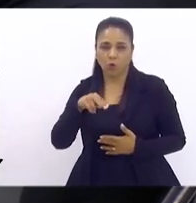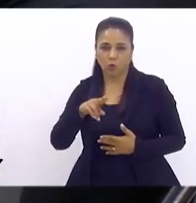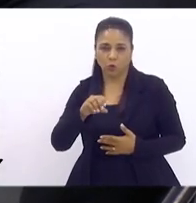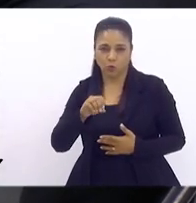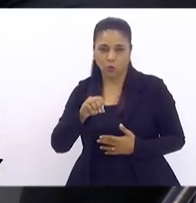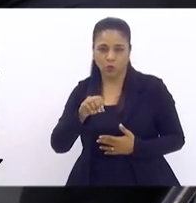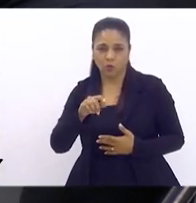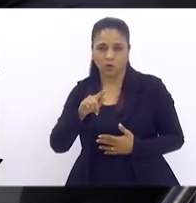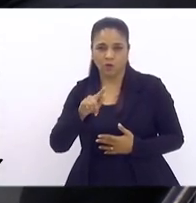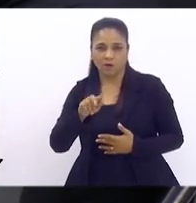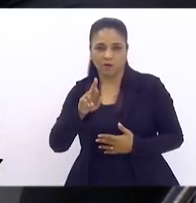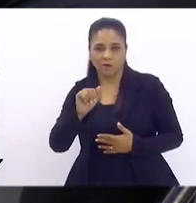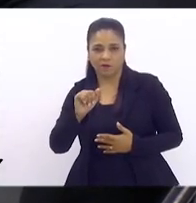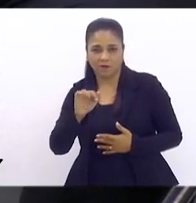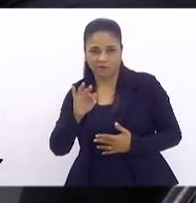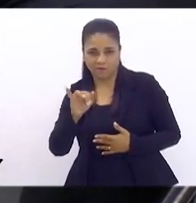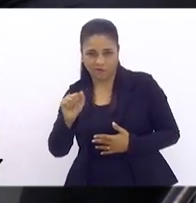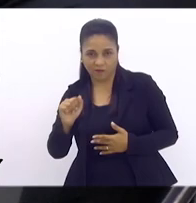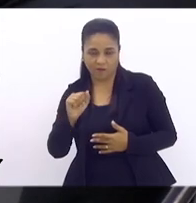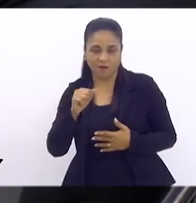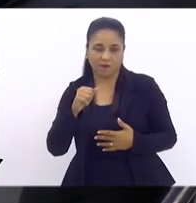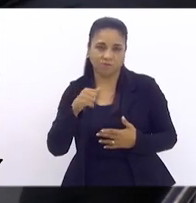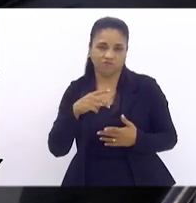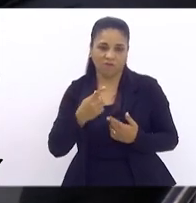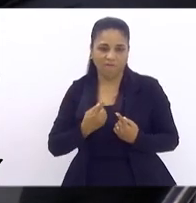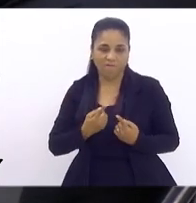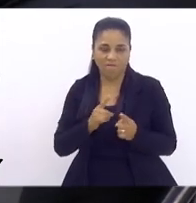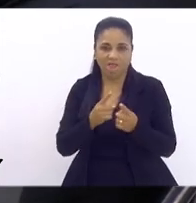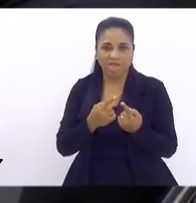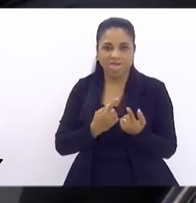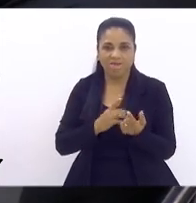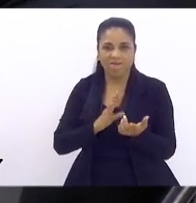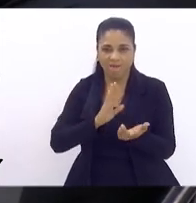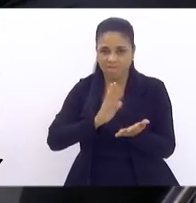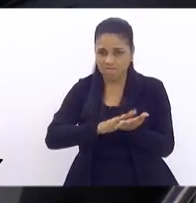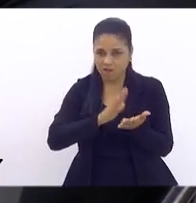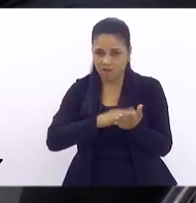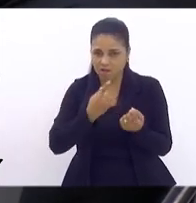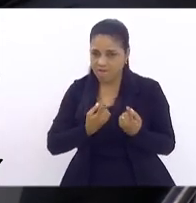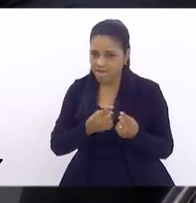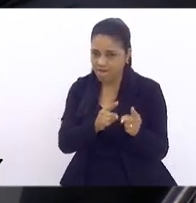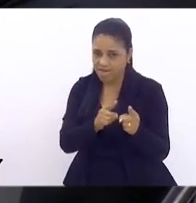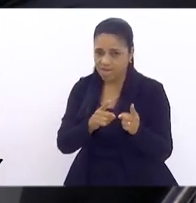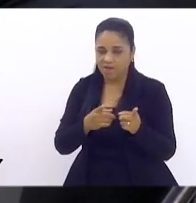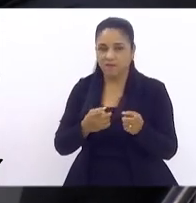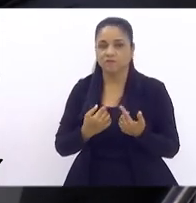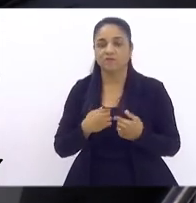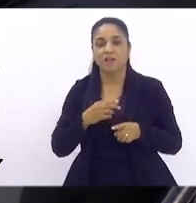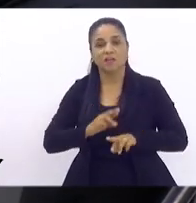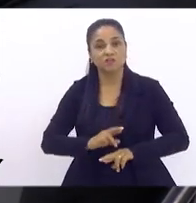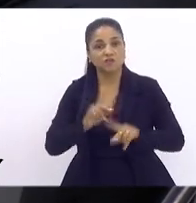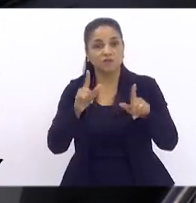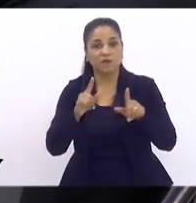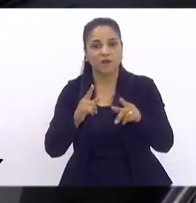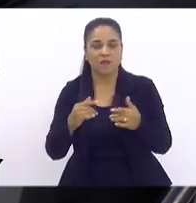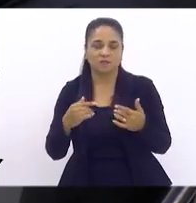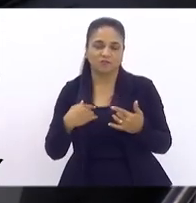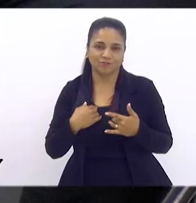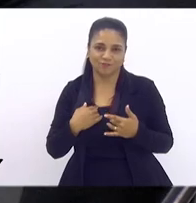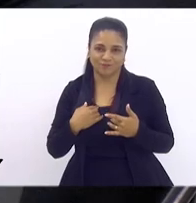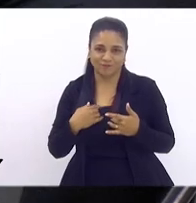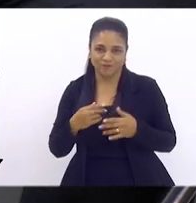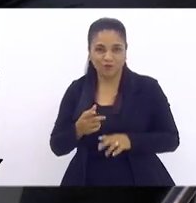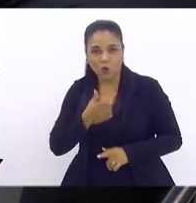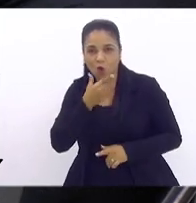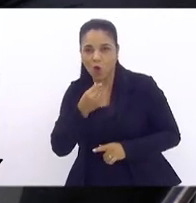íntima não consentida de uma mulher é o impacto na vida dela é diferenciado do impacto na vida de um homem né vários